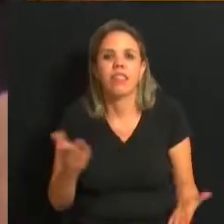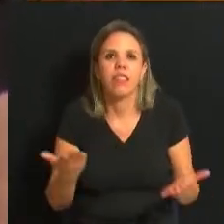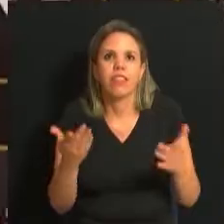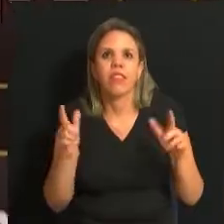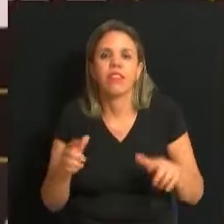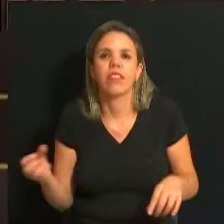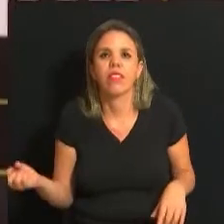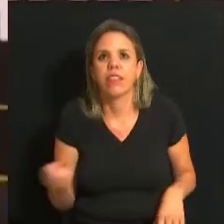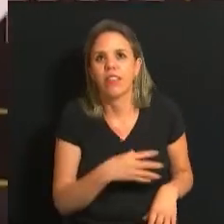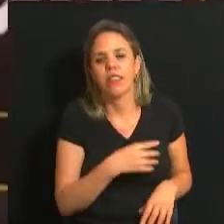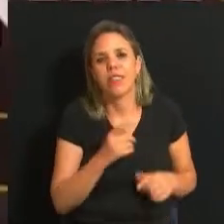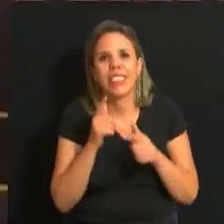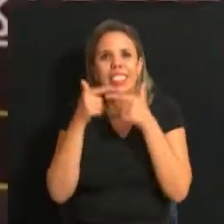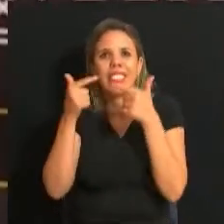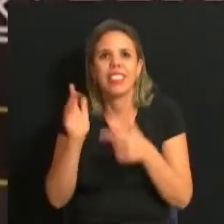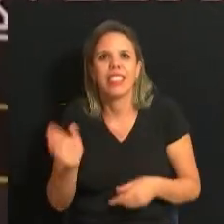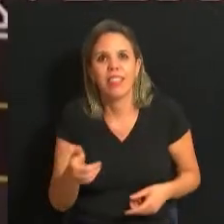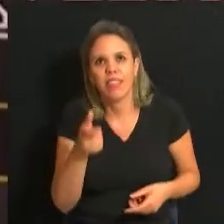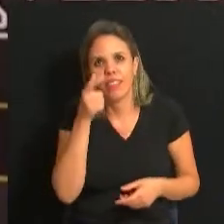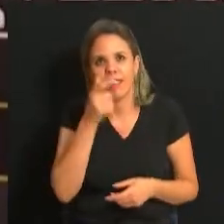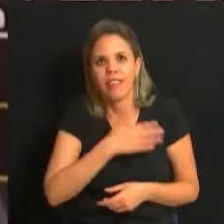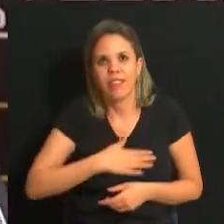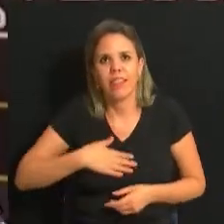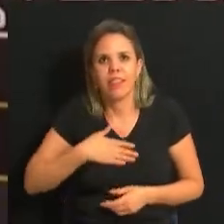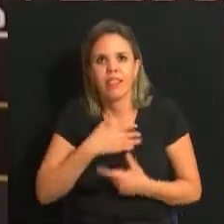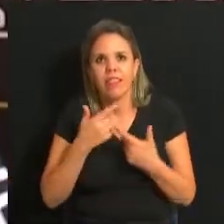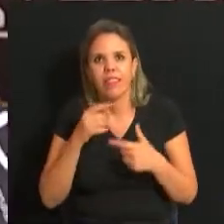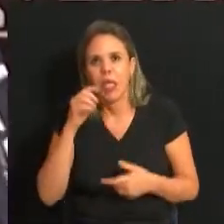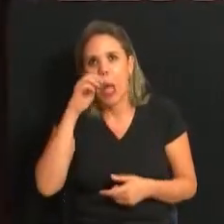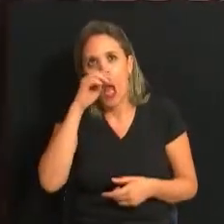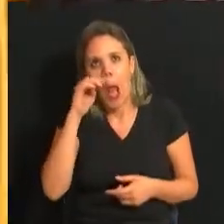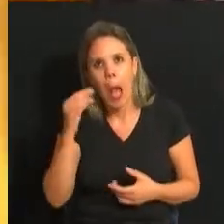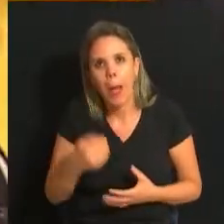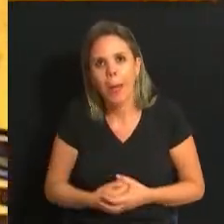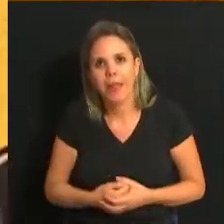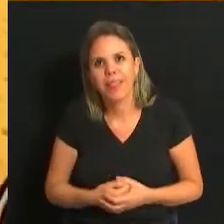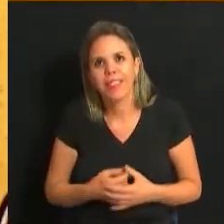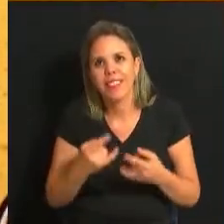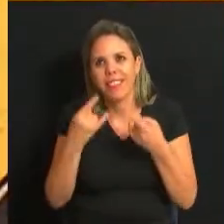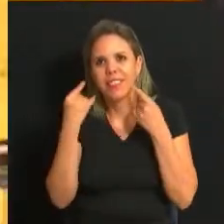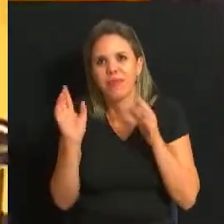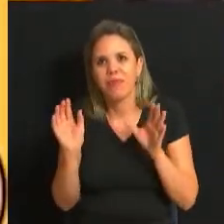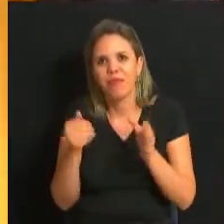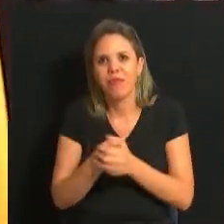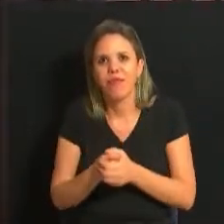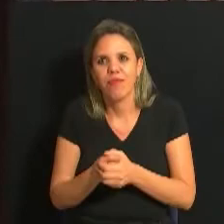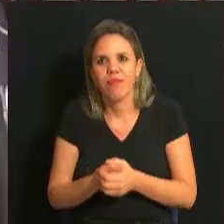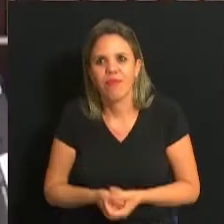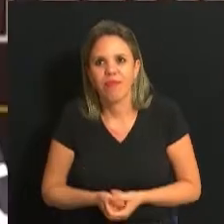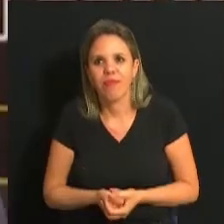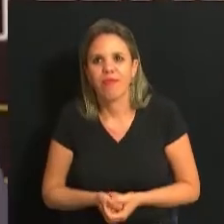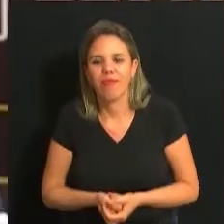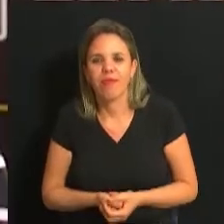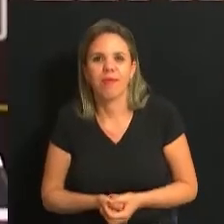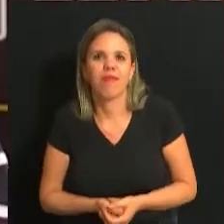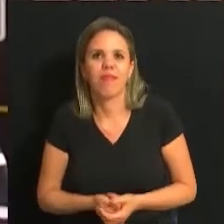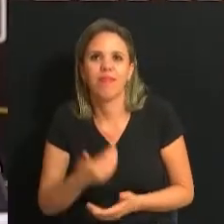veio do sorriso, já vi que você gosta de dar bastante risada, né? Que a máscara acaba prejudicando um pouquinho pra gente